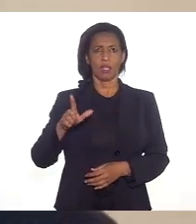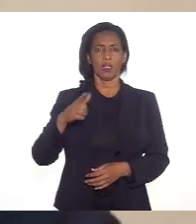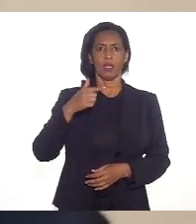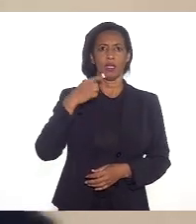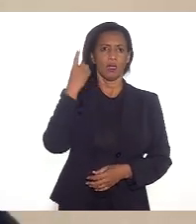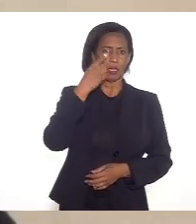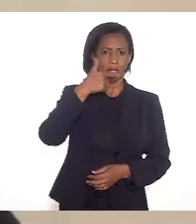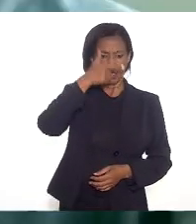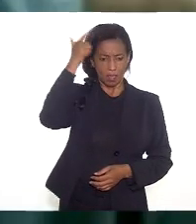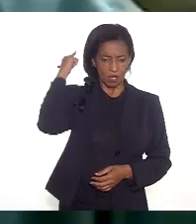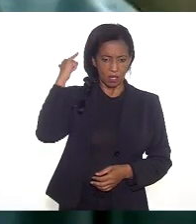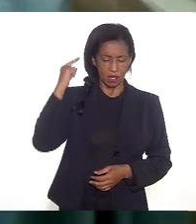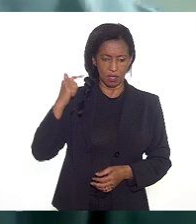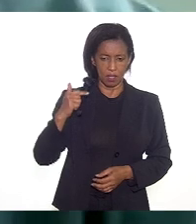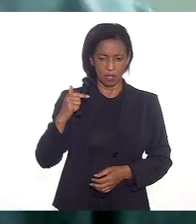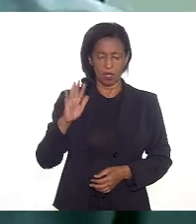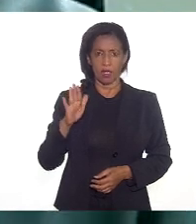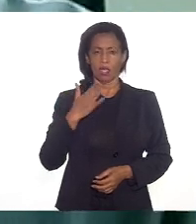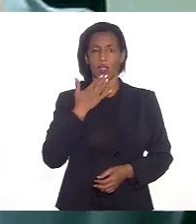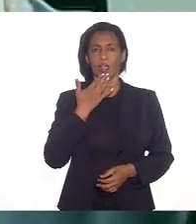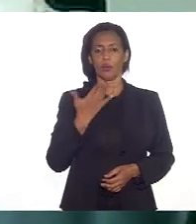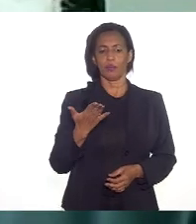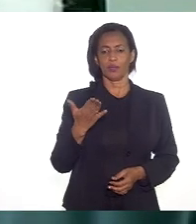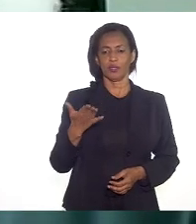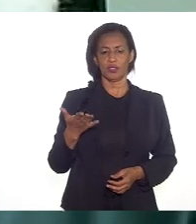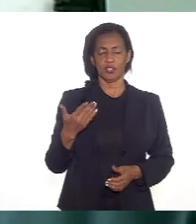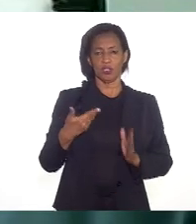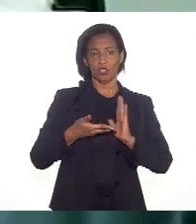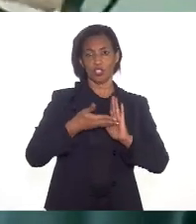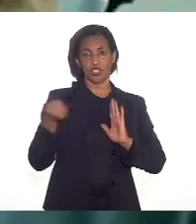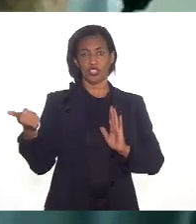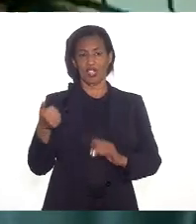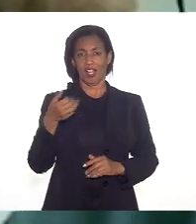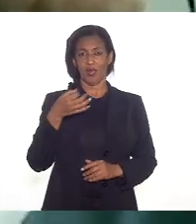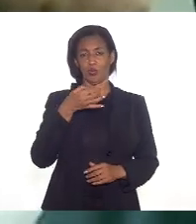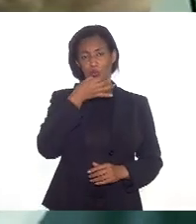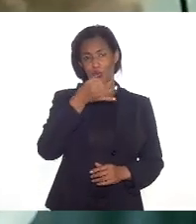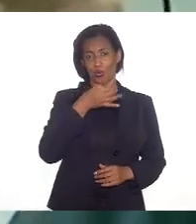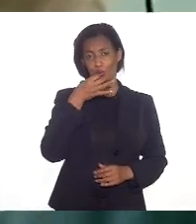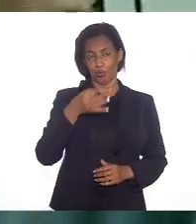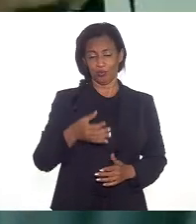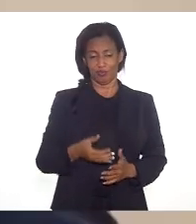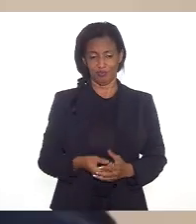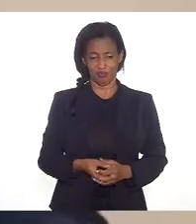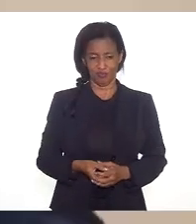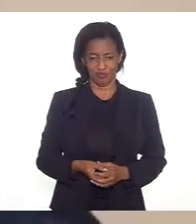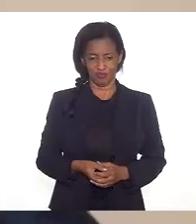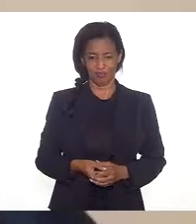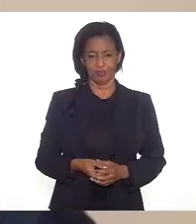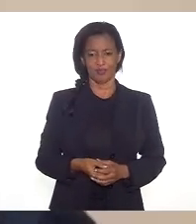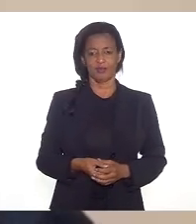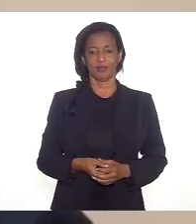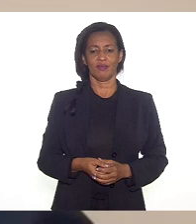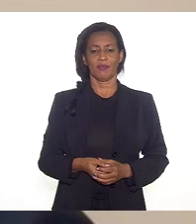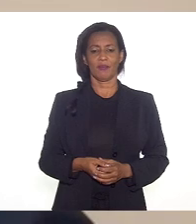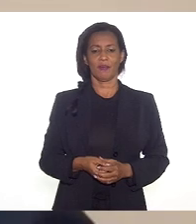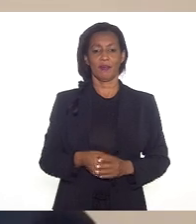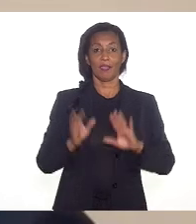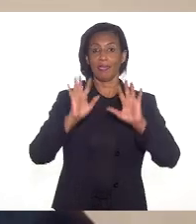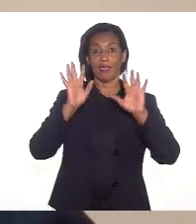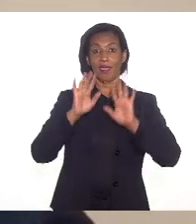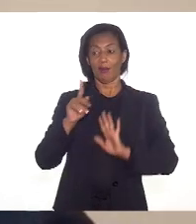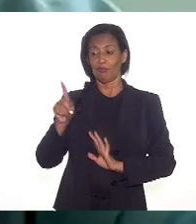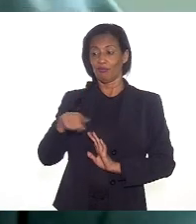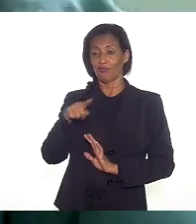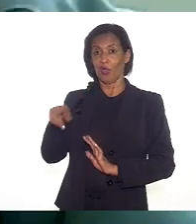Paulo. É que eu pedi, mas eu tinha tirado o som. Eu não ouvi, desculpa, deputado. Não, você não pode ter